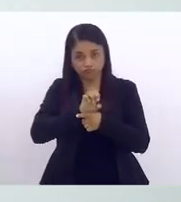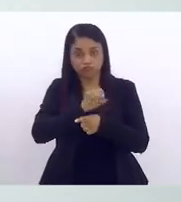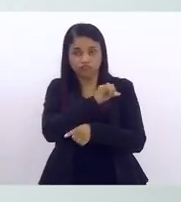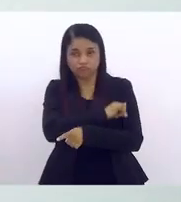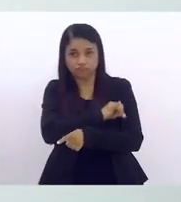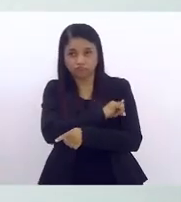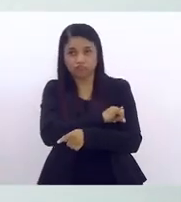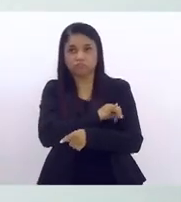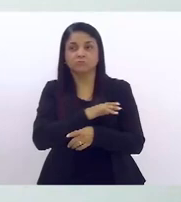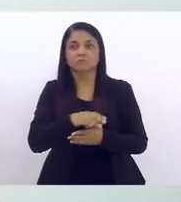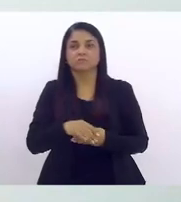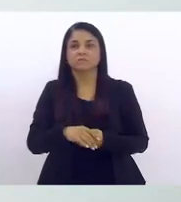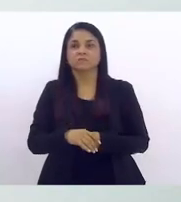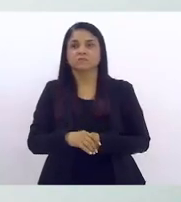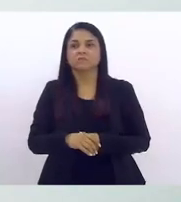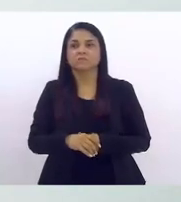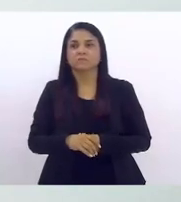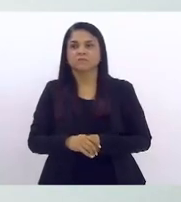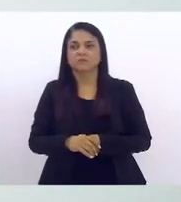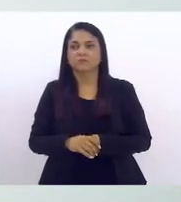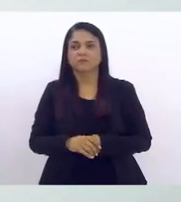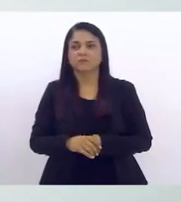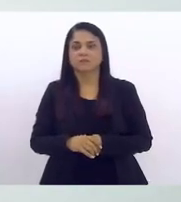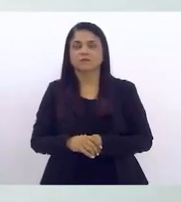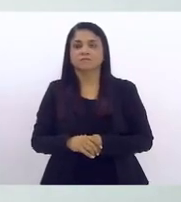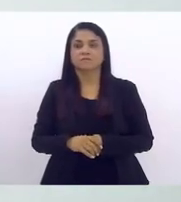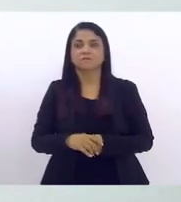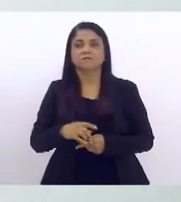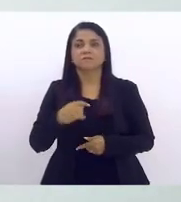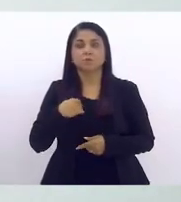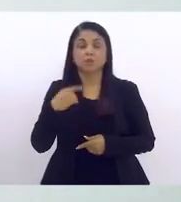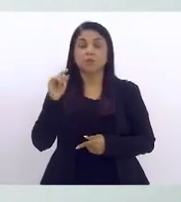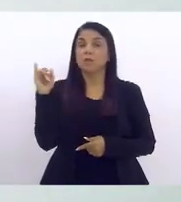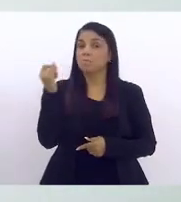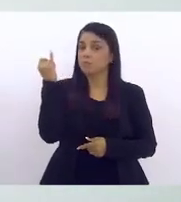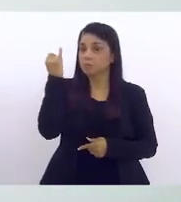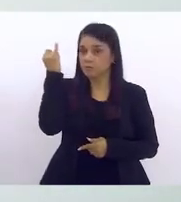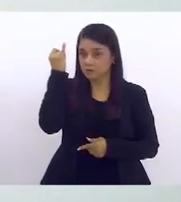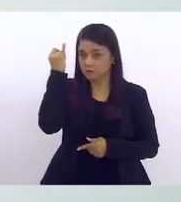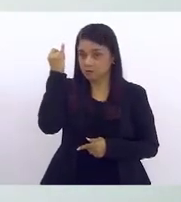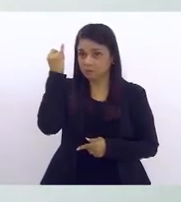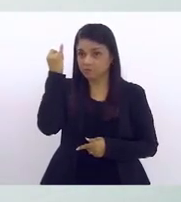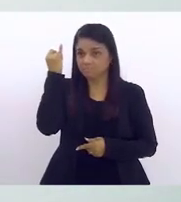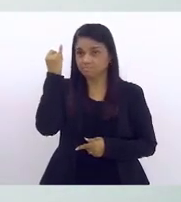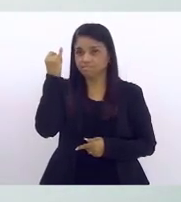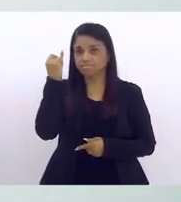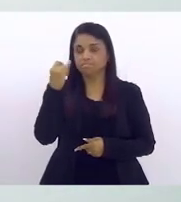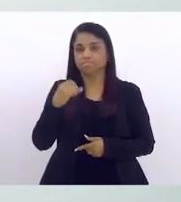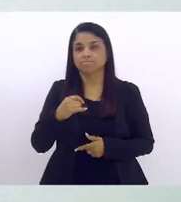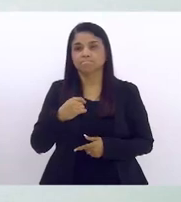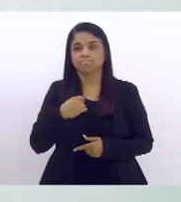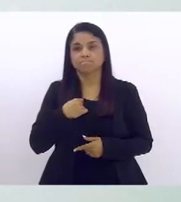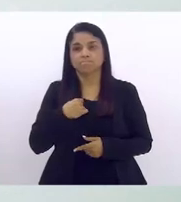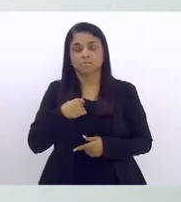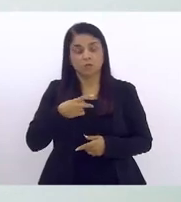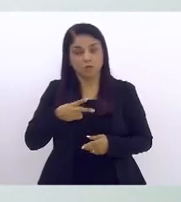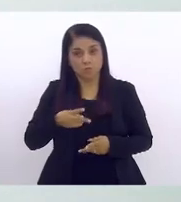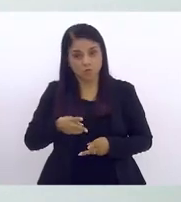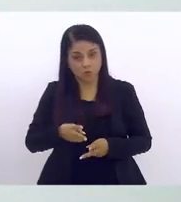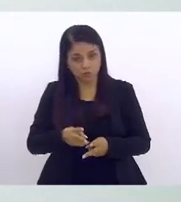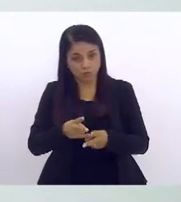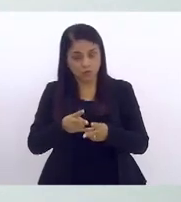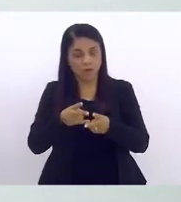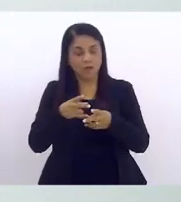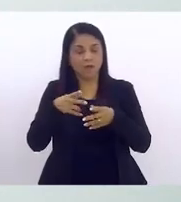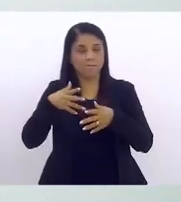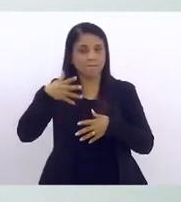Desde sempre. E aí, gente, o que é importante... Eu continuar essa fala